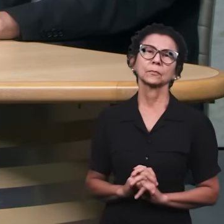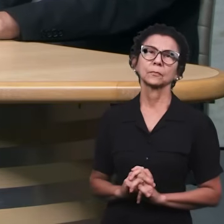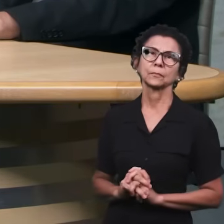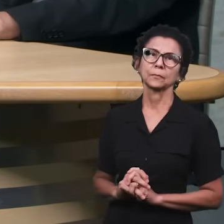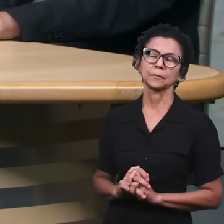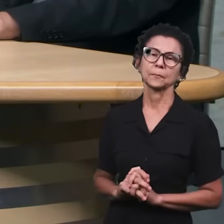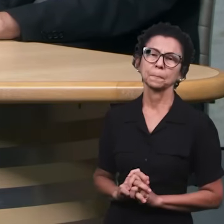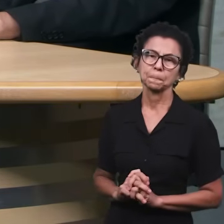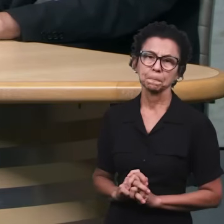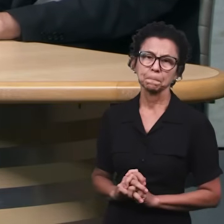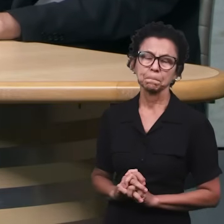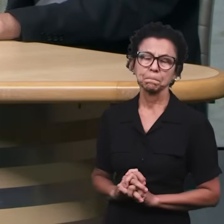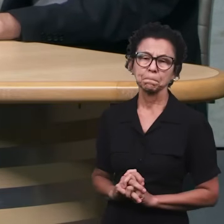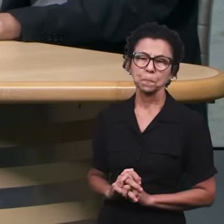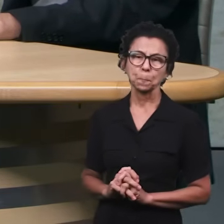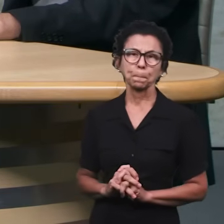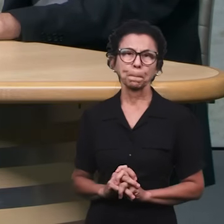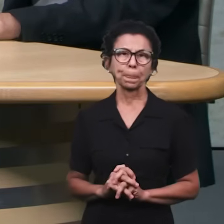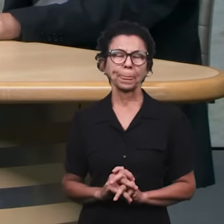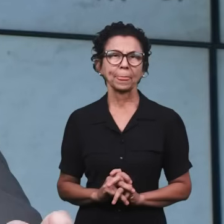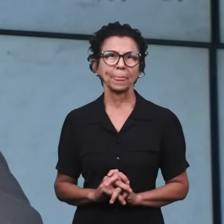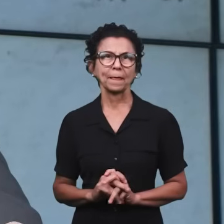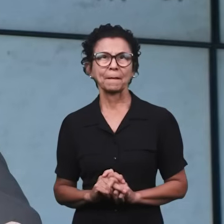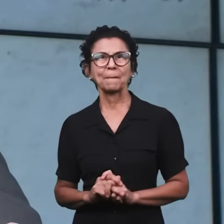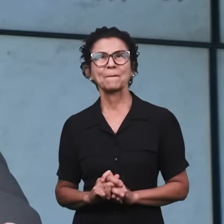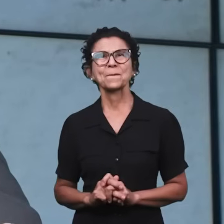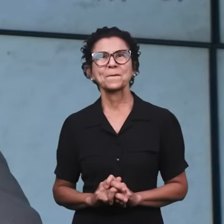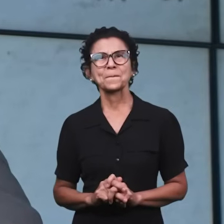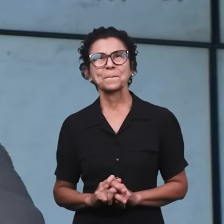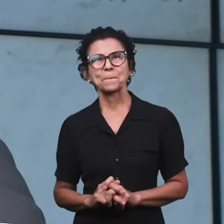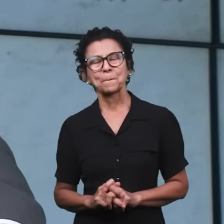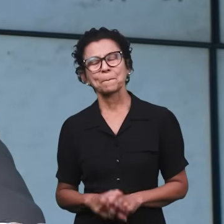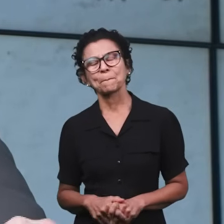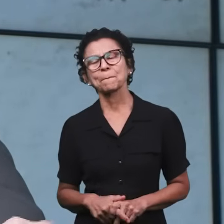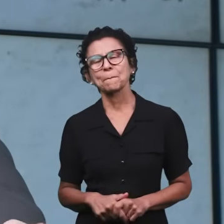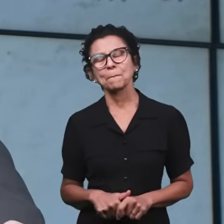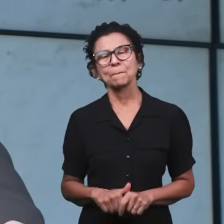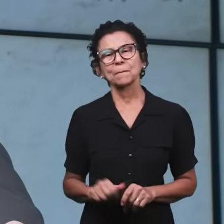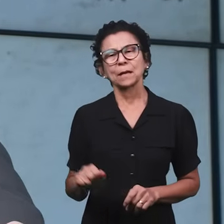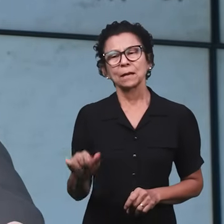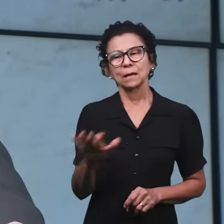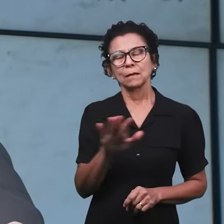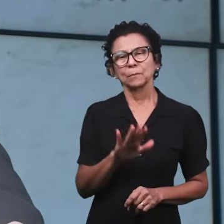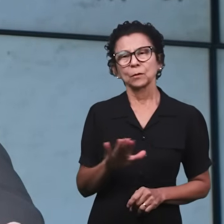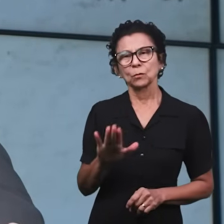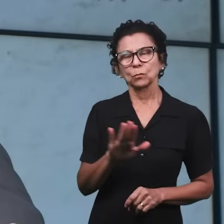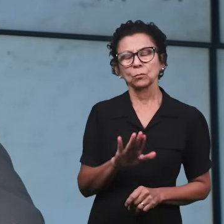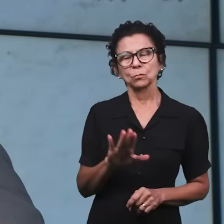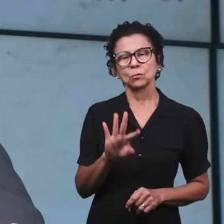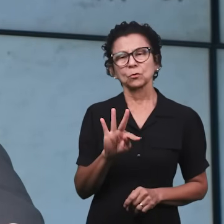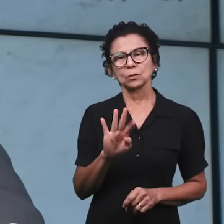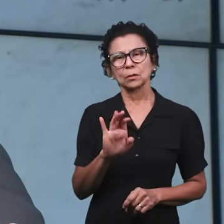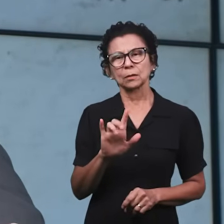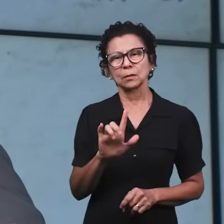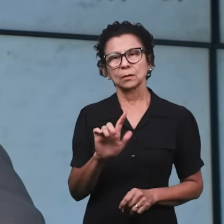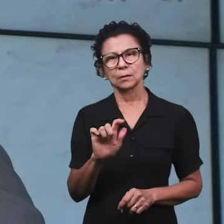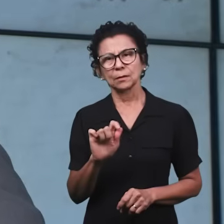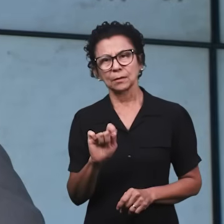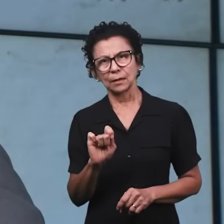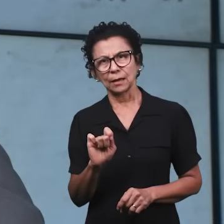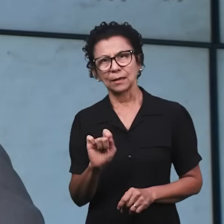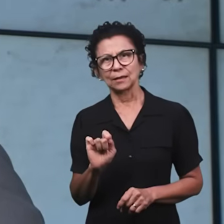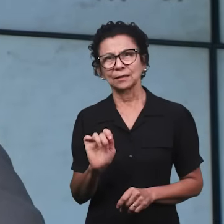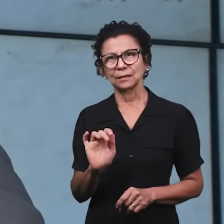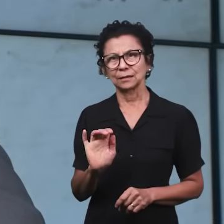Douglas? O uso de tela é uma expressão até assim, genérica, porque nós não estamos aqui trazendo